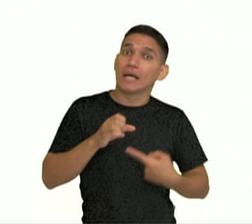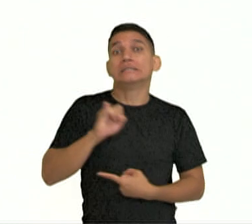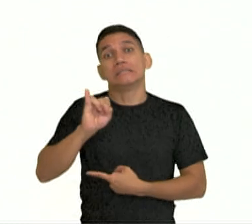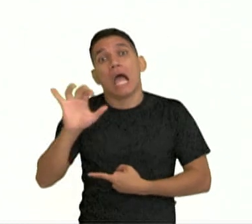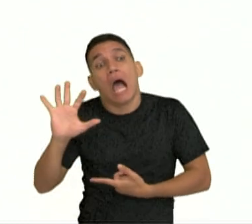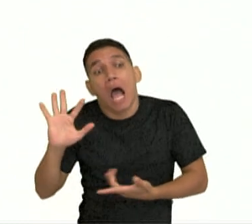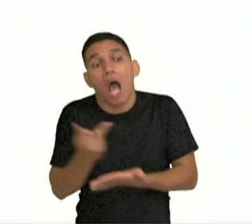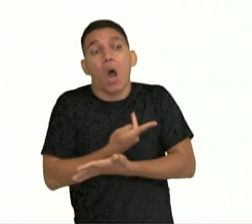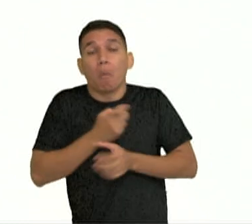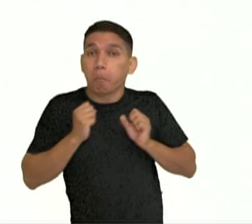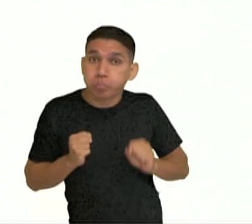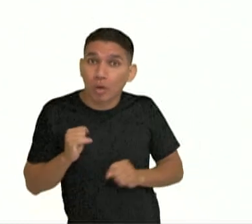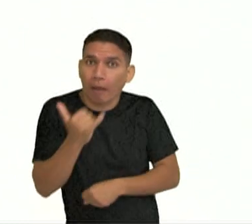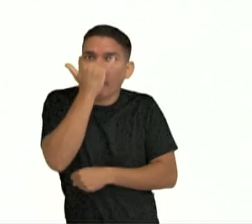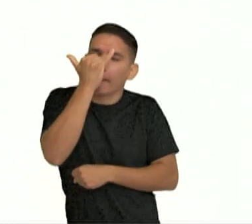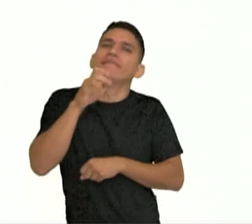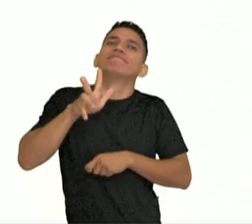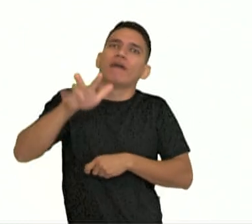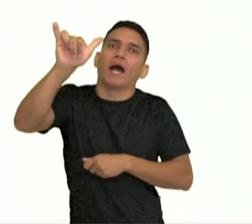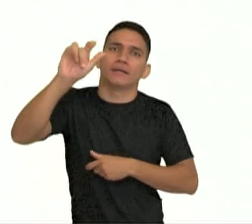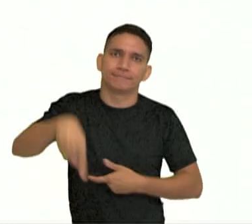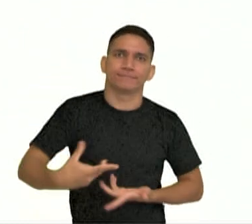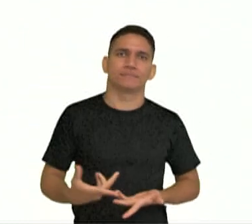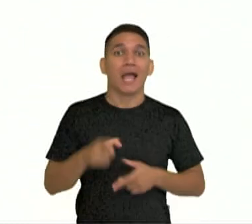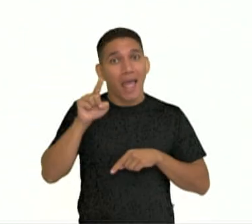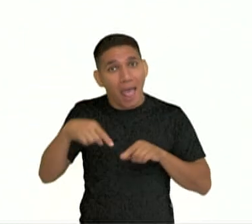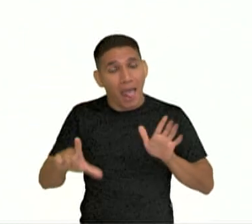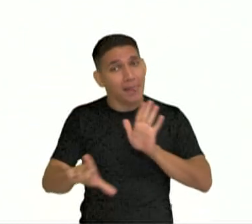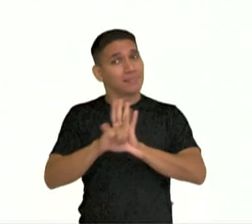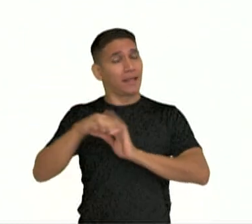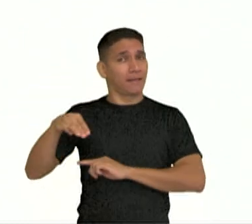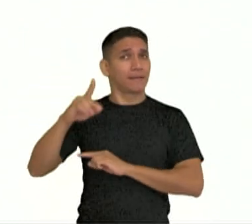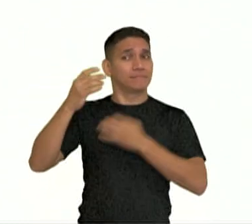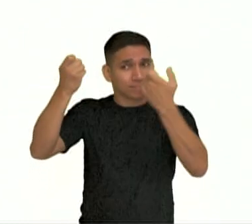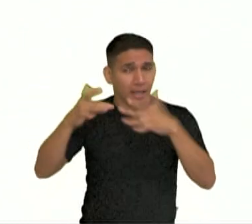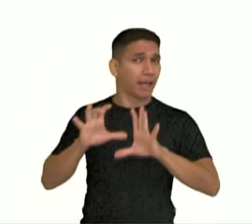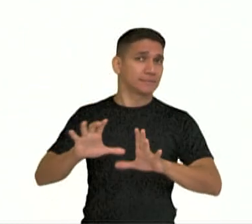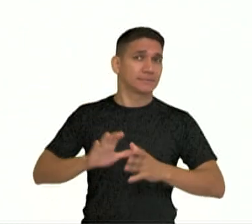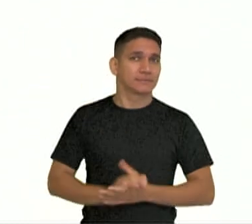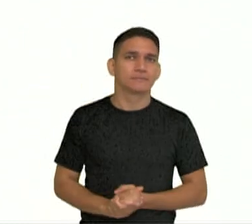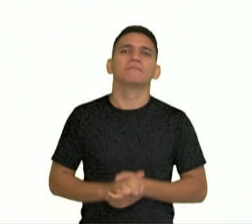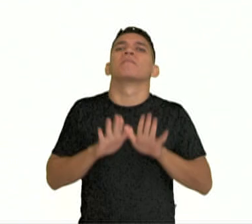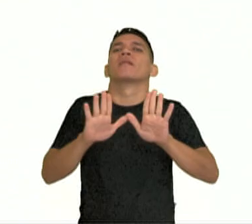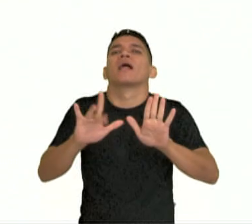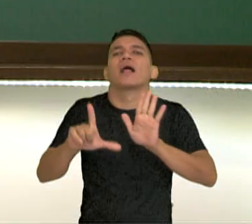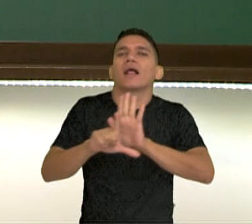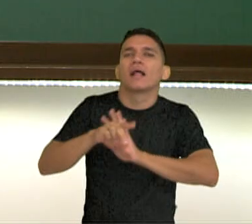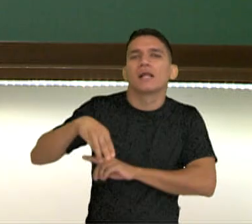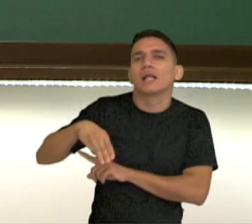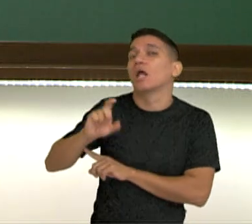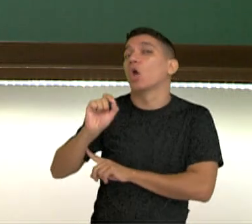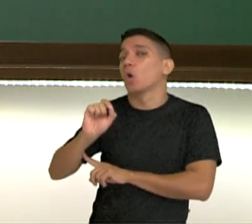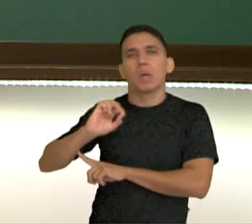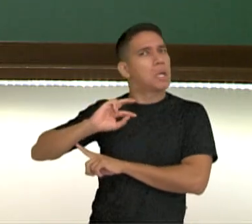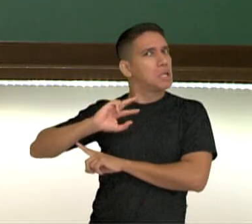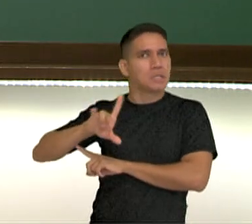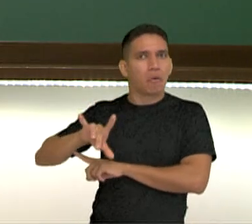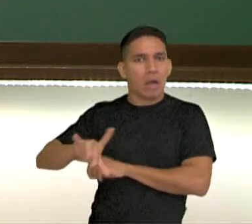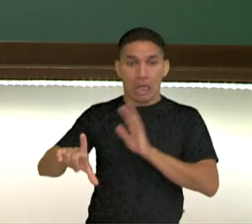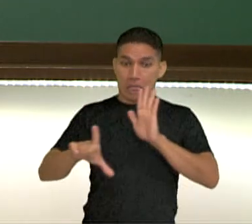errado, vai dar errado. É isso que diz a lei de Murphy. No entanto, a lei de Murphy não é uma